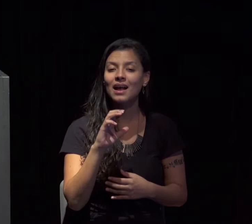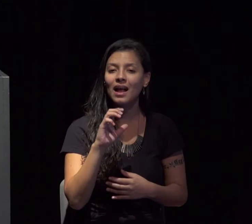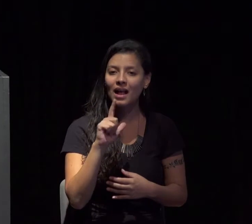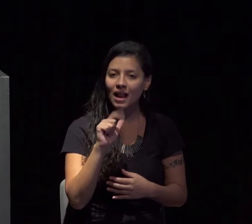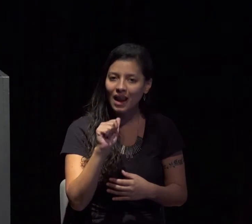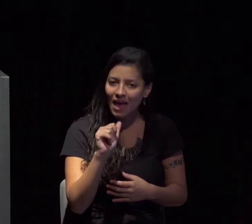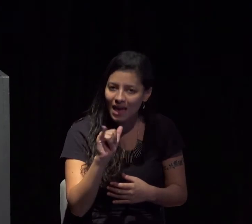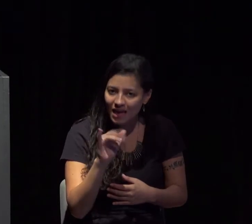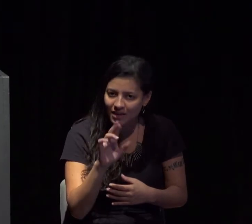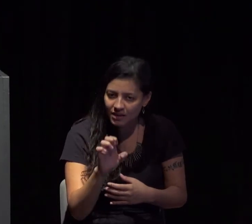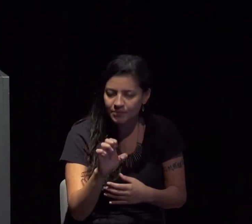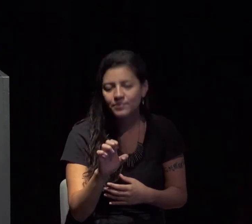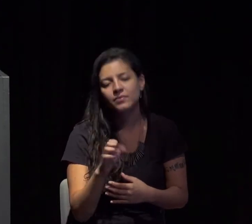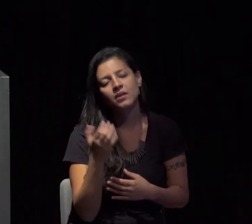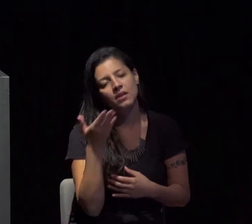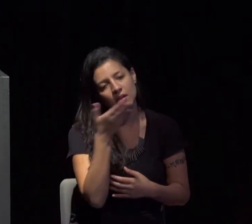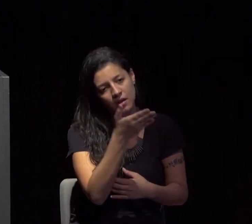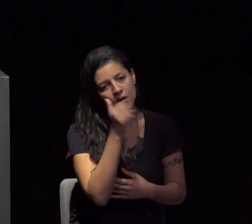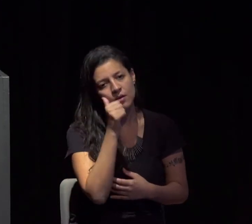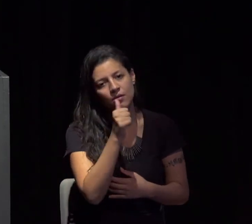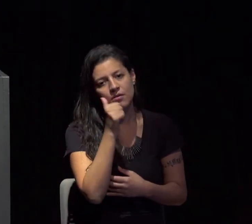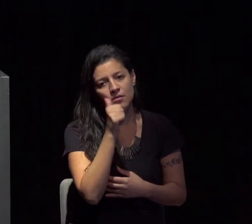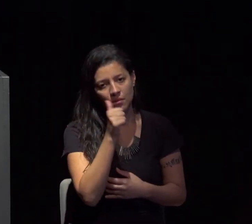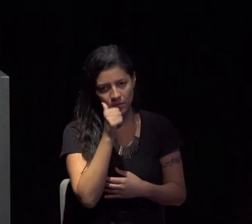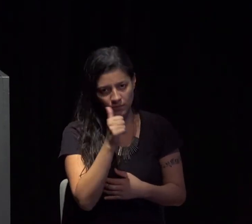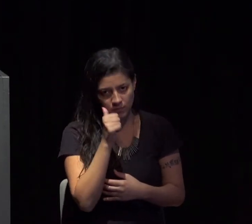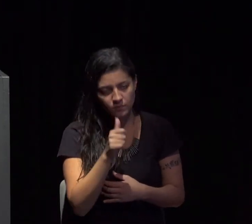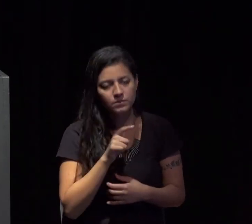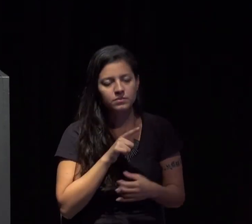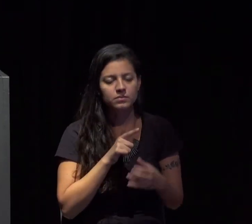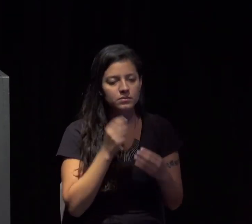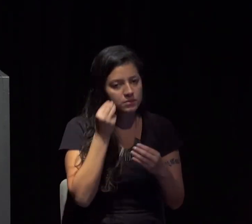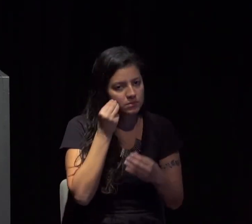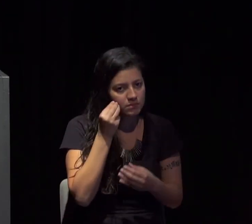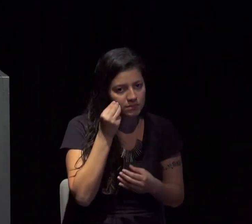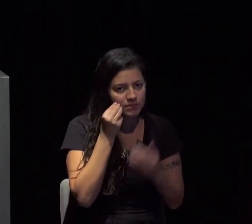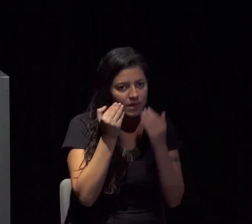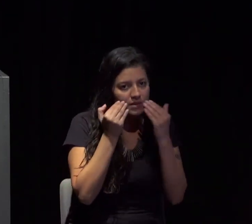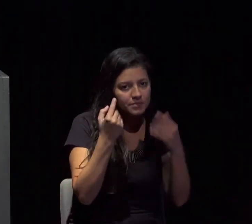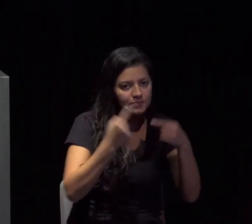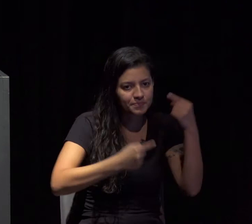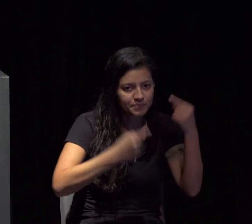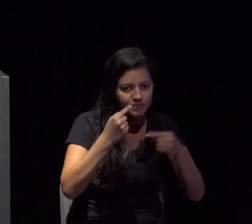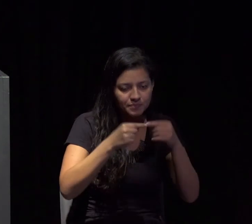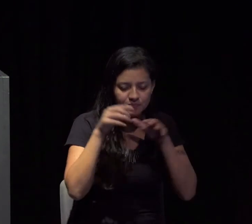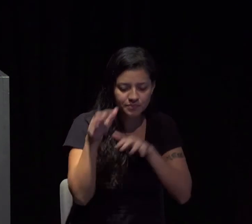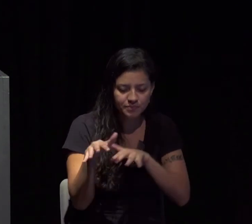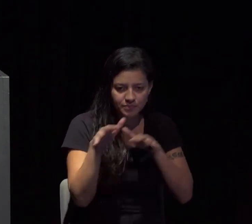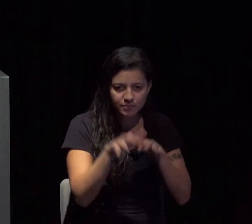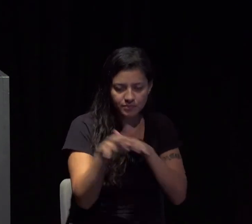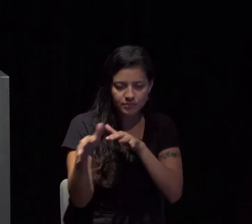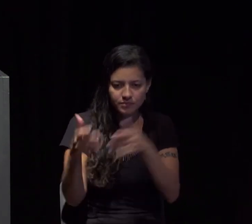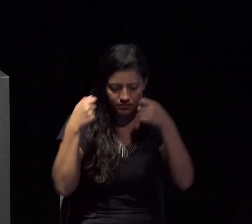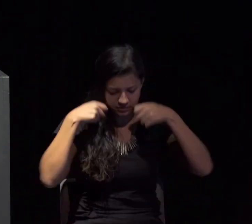de performance, Claire TANCONS fez experimentos acerca da estética política, de caminhar, marchar, fantasiar-se e desfilar em